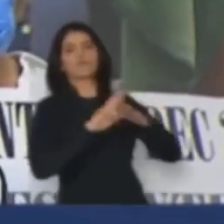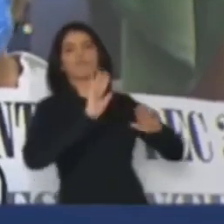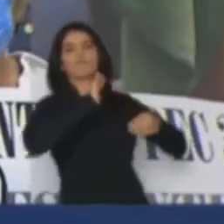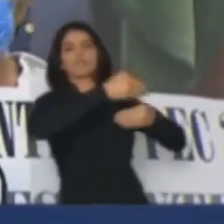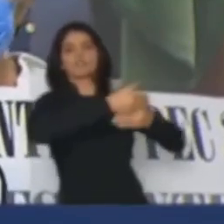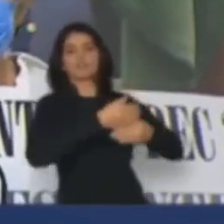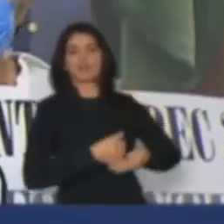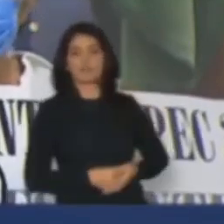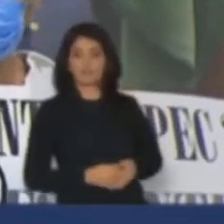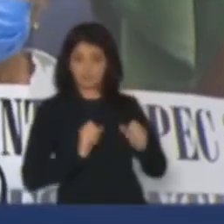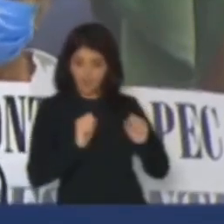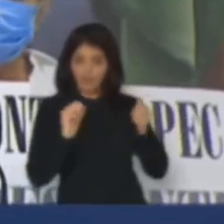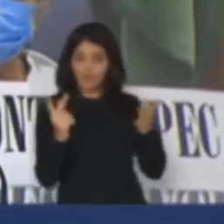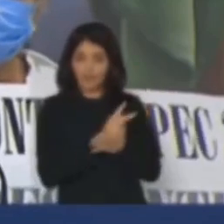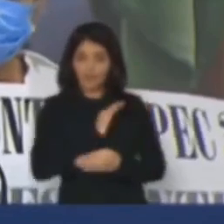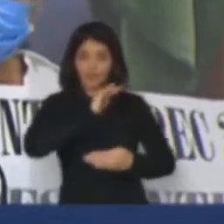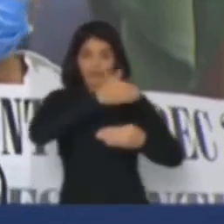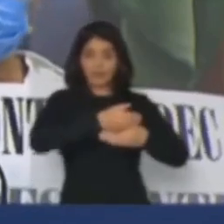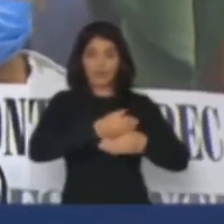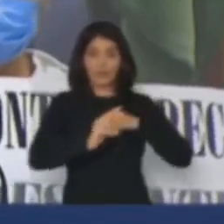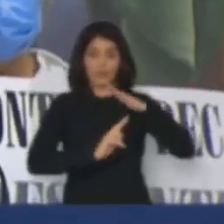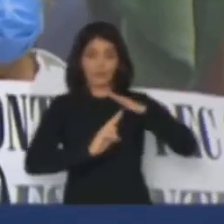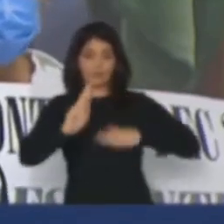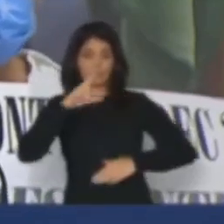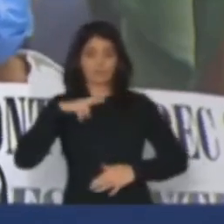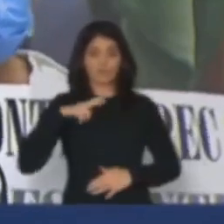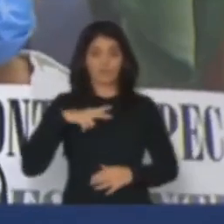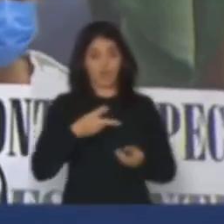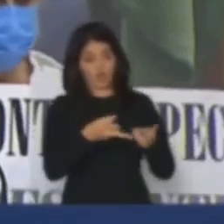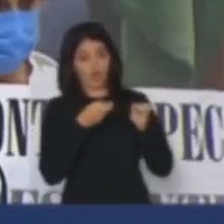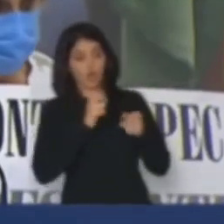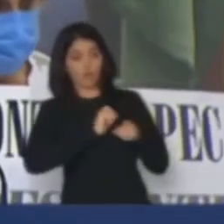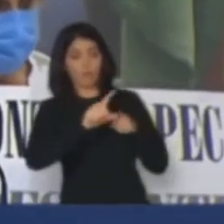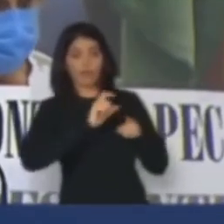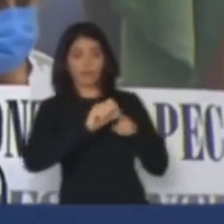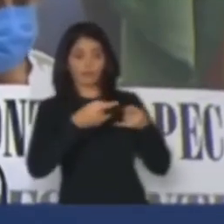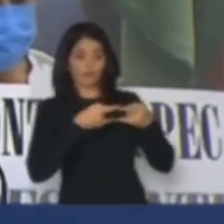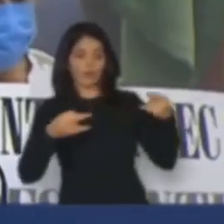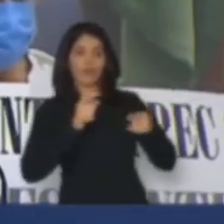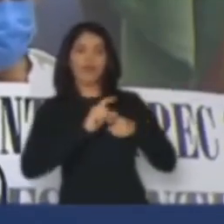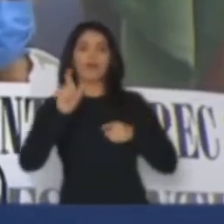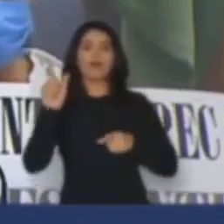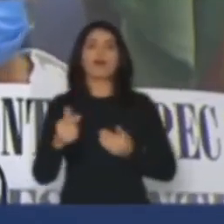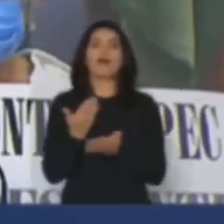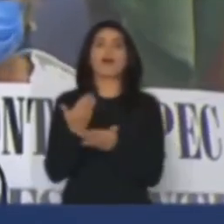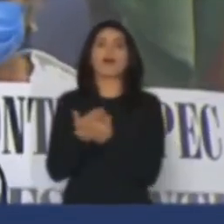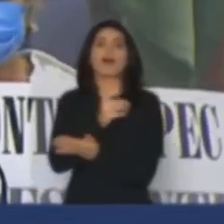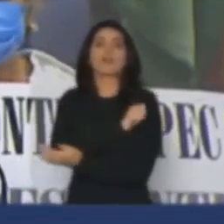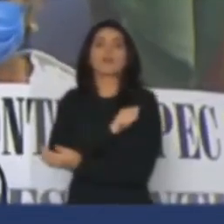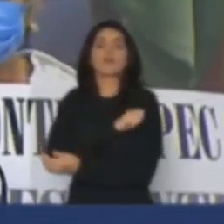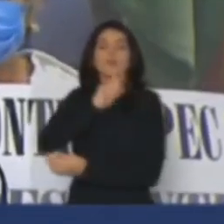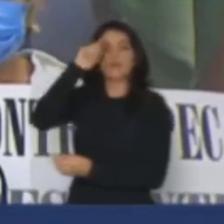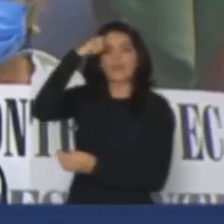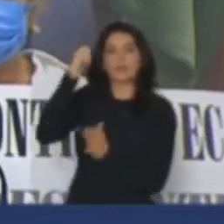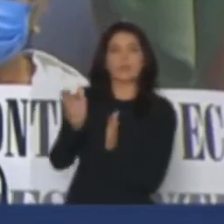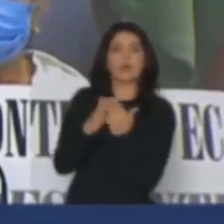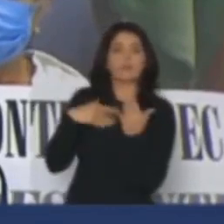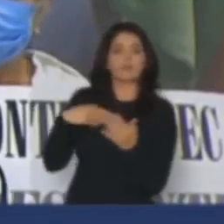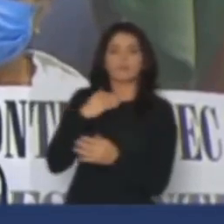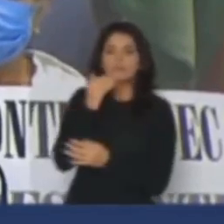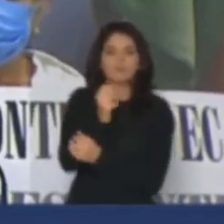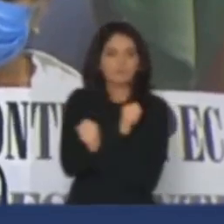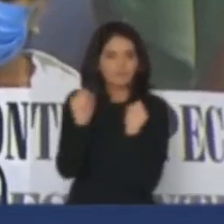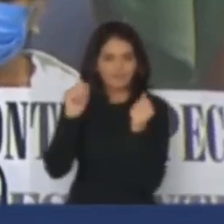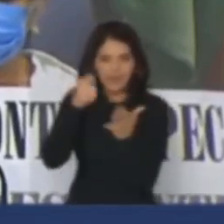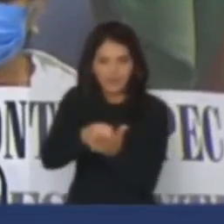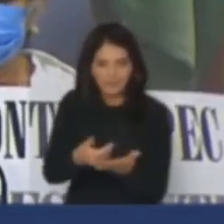por universidade privada e cobrar ali o preço que aquele estudante negro, pobre, não pode pagar. E possibilita